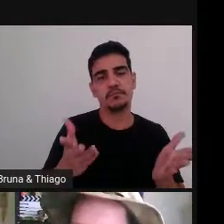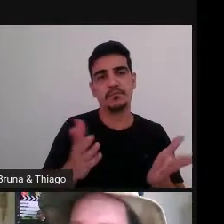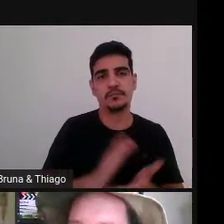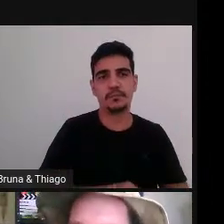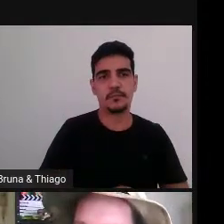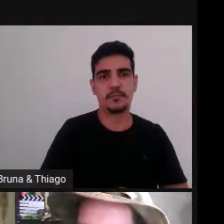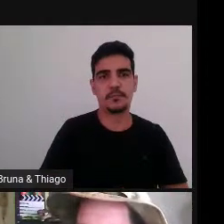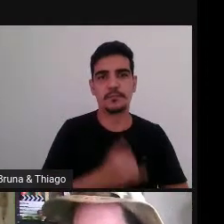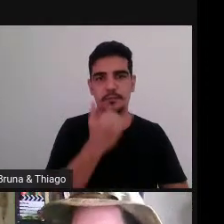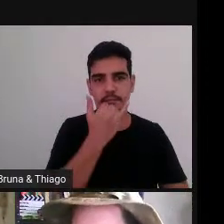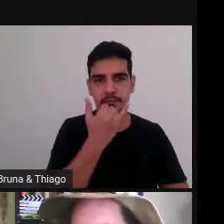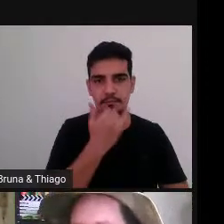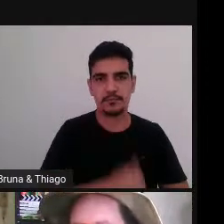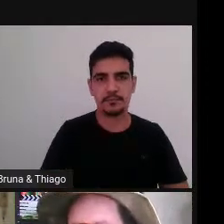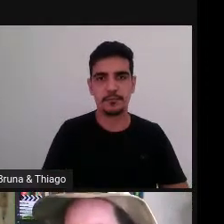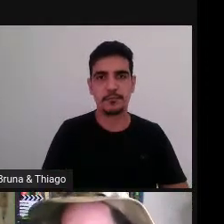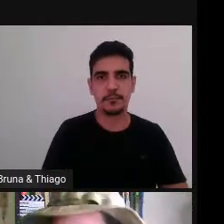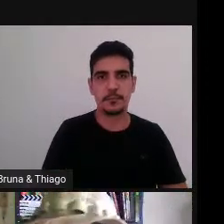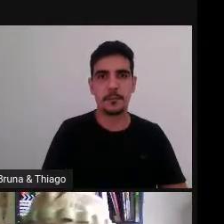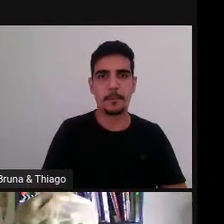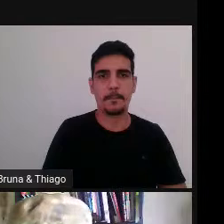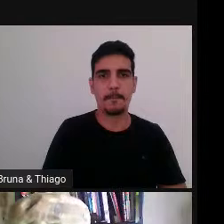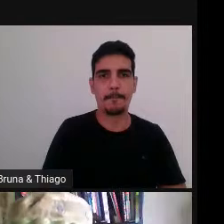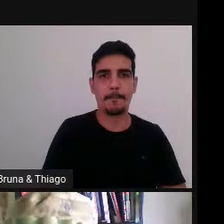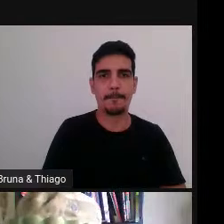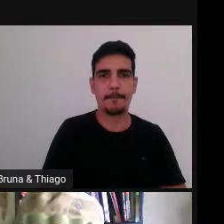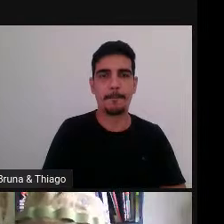Desculpa. Engasguei aqui.